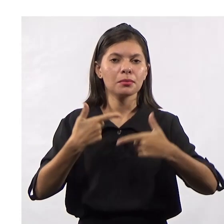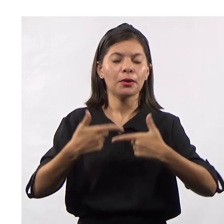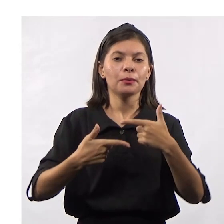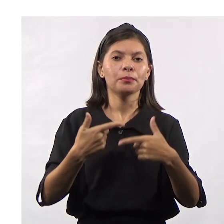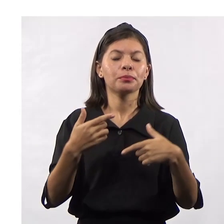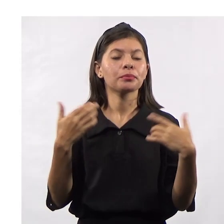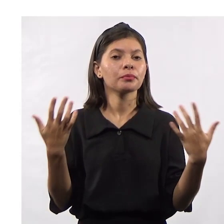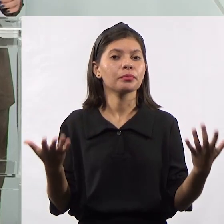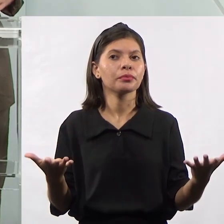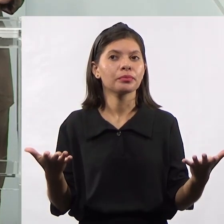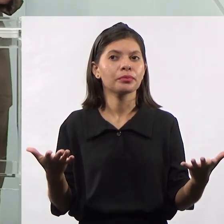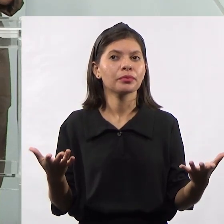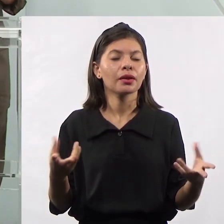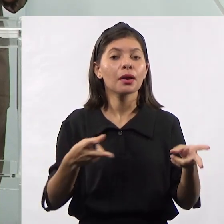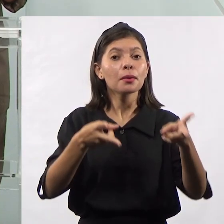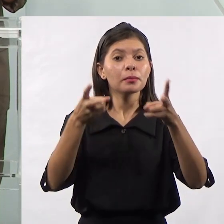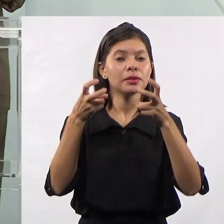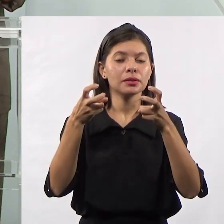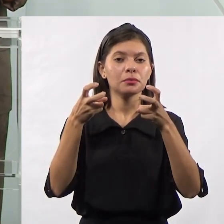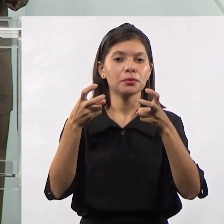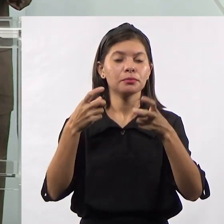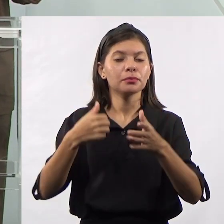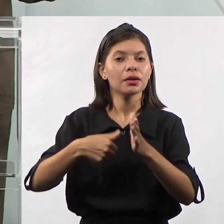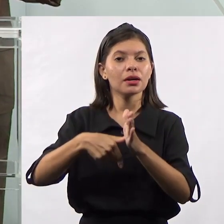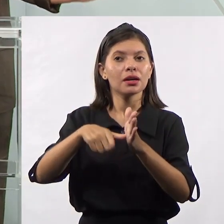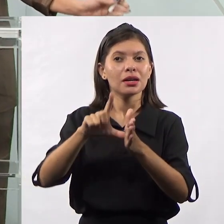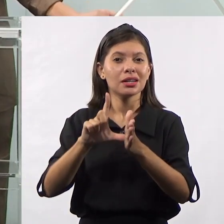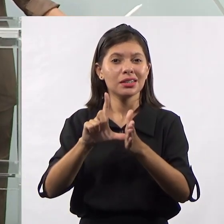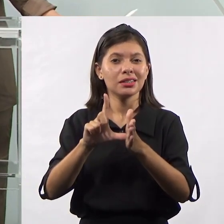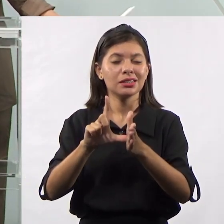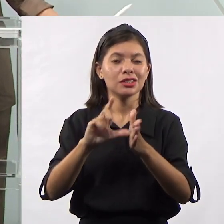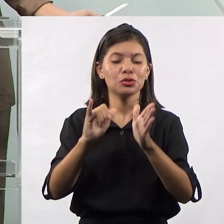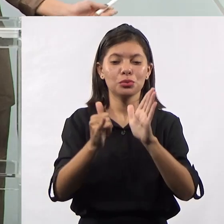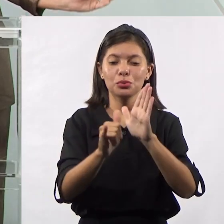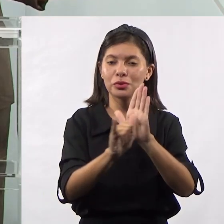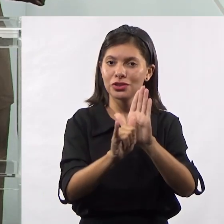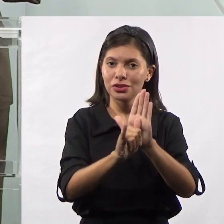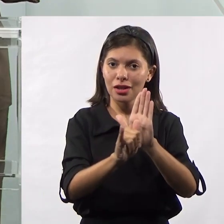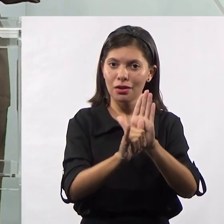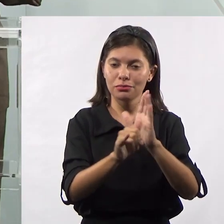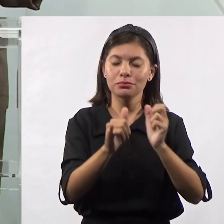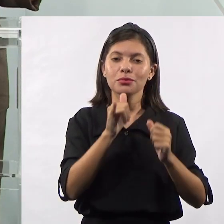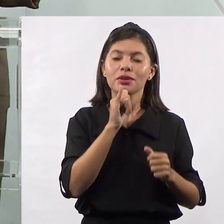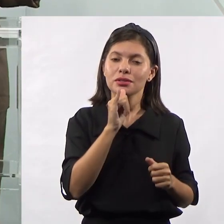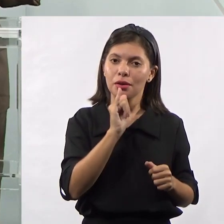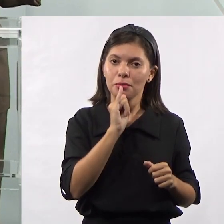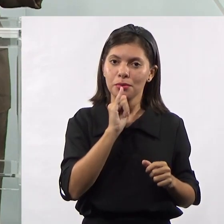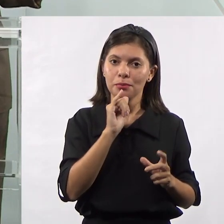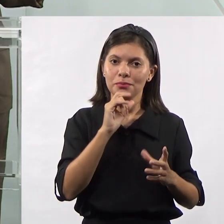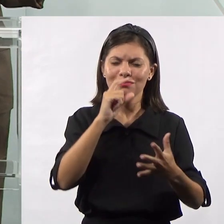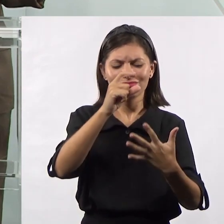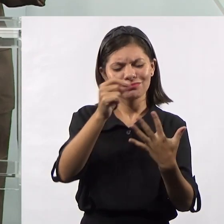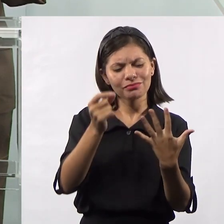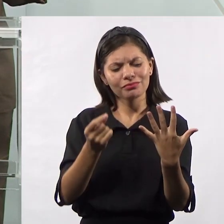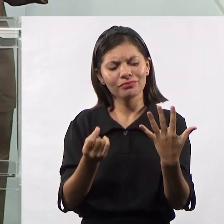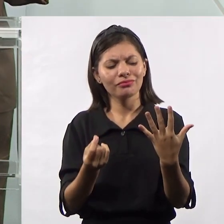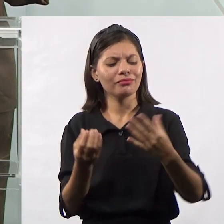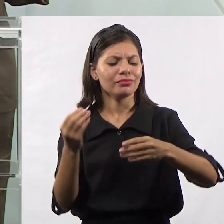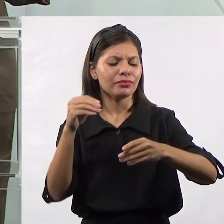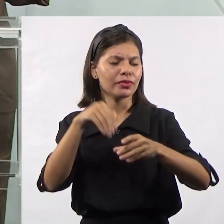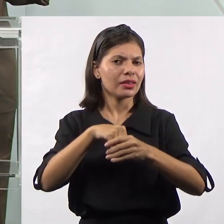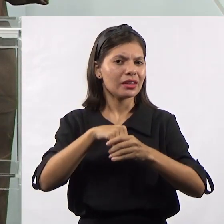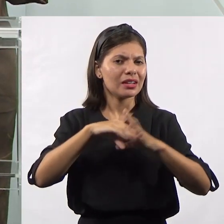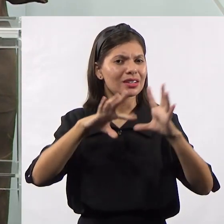Então, aqui, gente, percebam, antes do edital, por exemplo, a gente tem toda essa fase interna